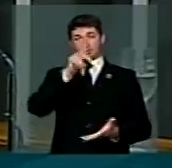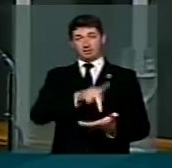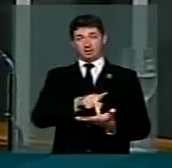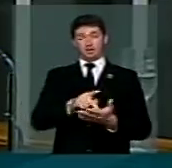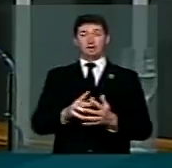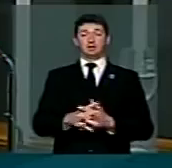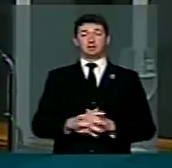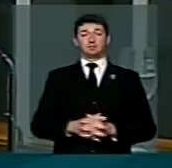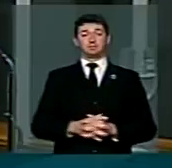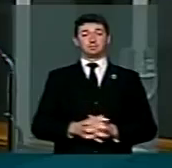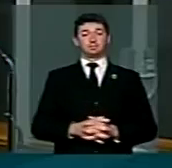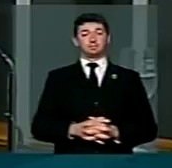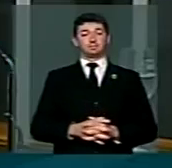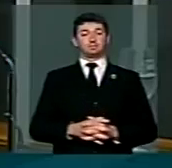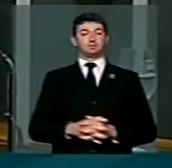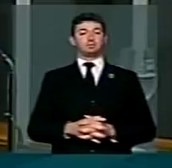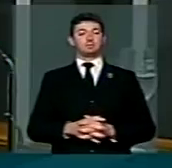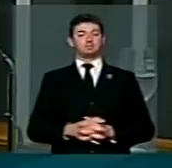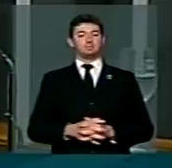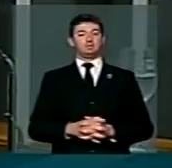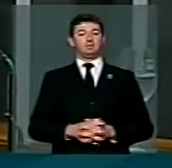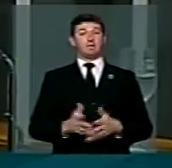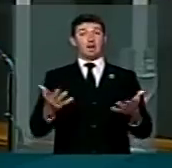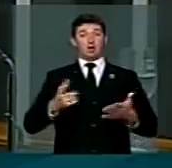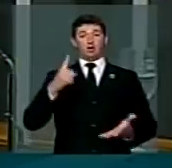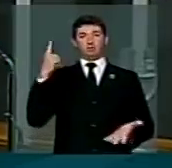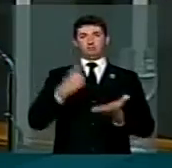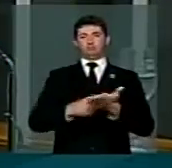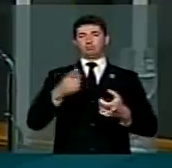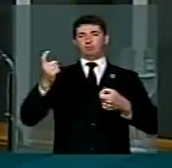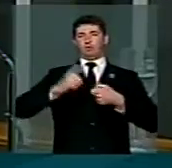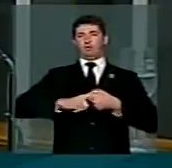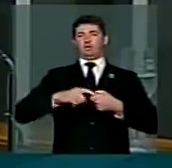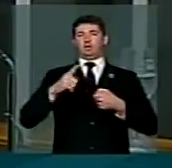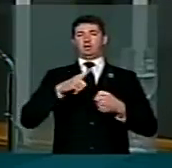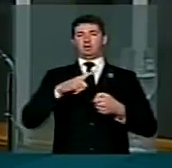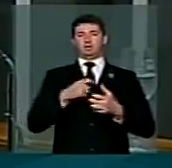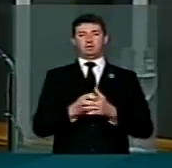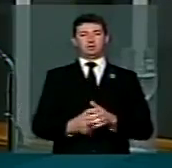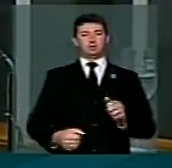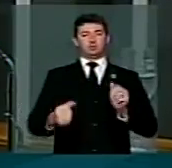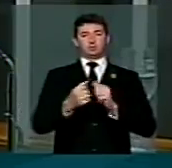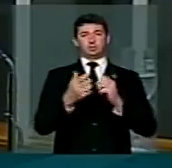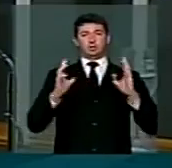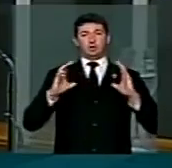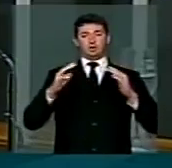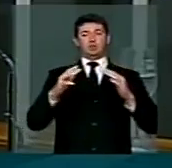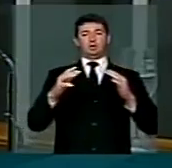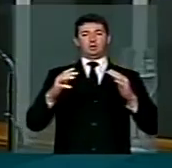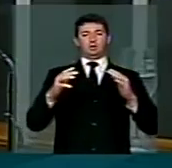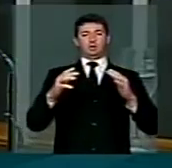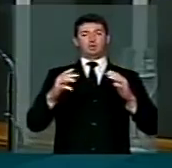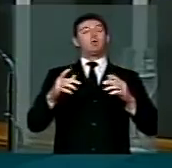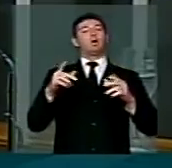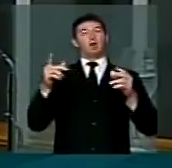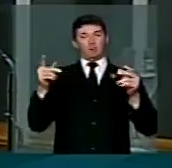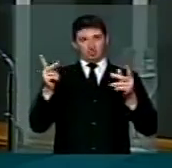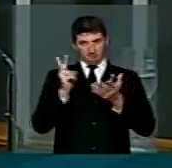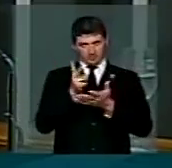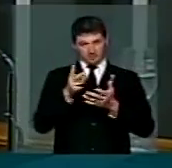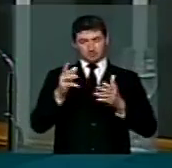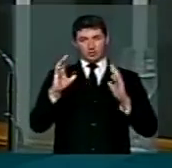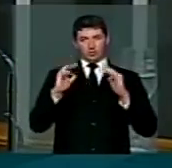Verdade, acaba de firmar um convênio com a referida